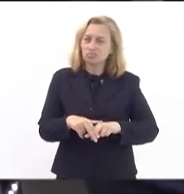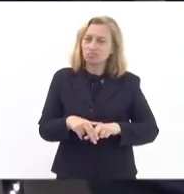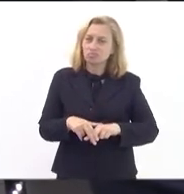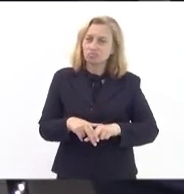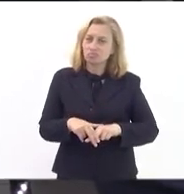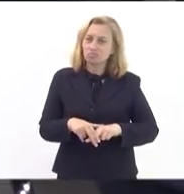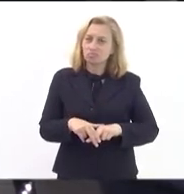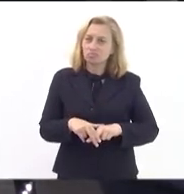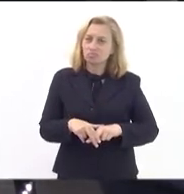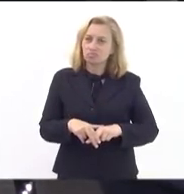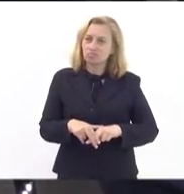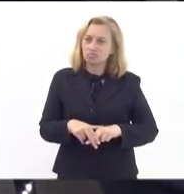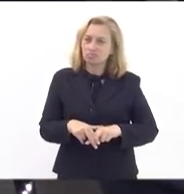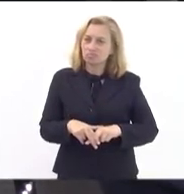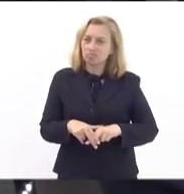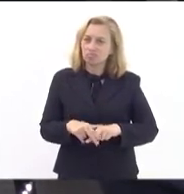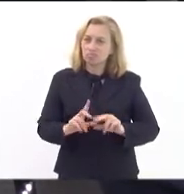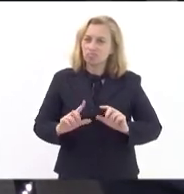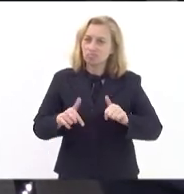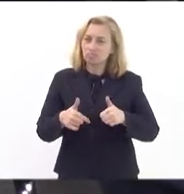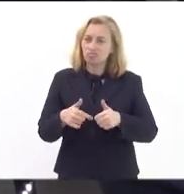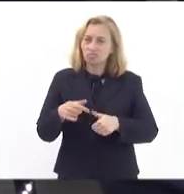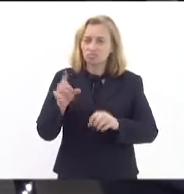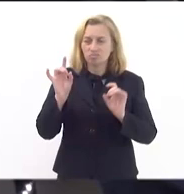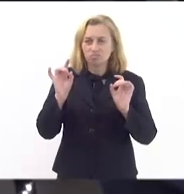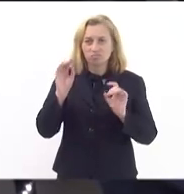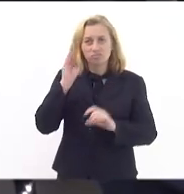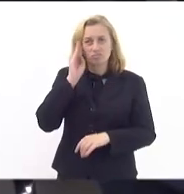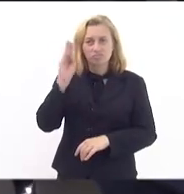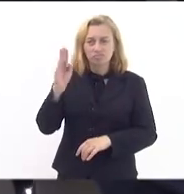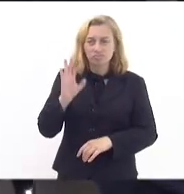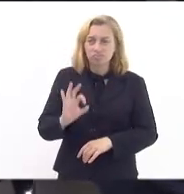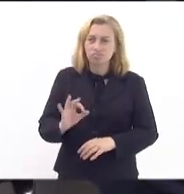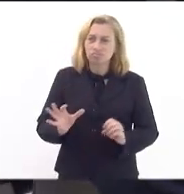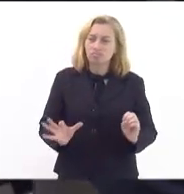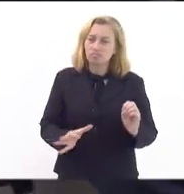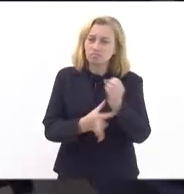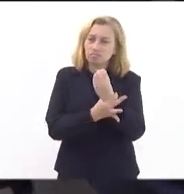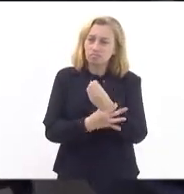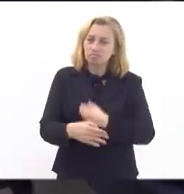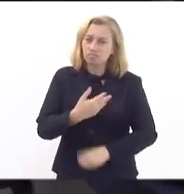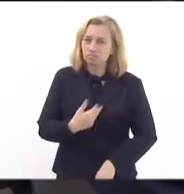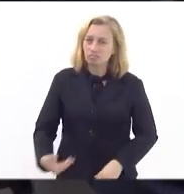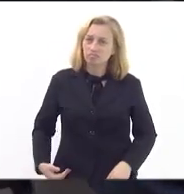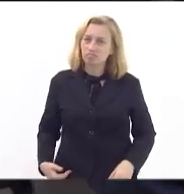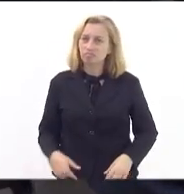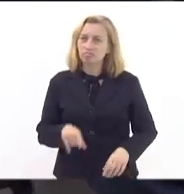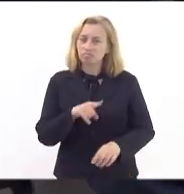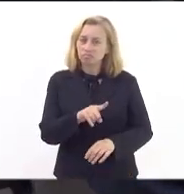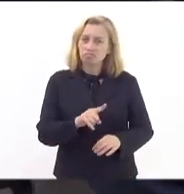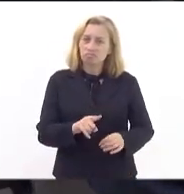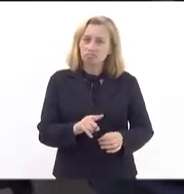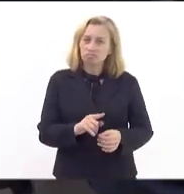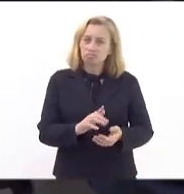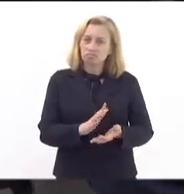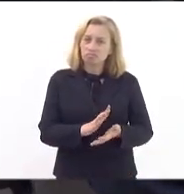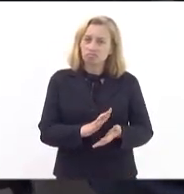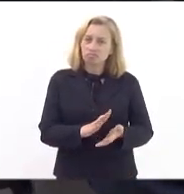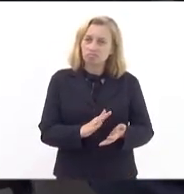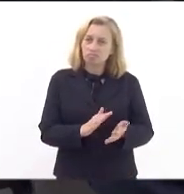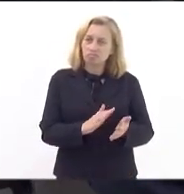a ótica especial no que tange a segurança pública porque eu sei que te montou esse sistema